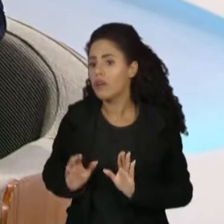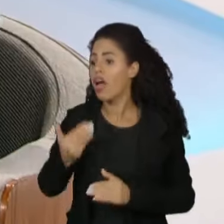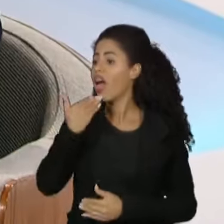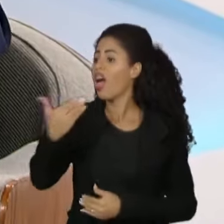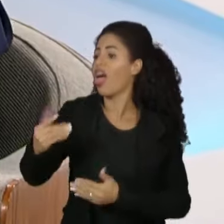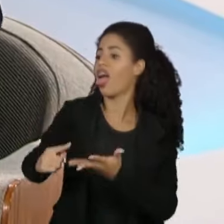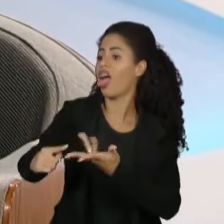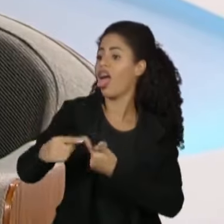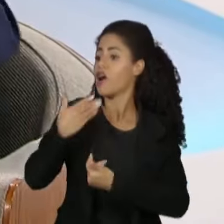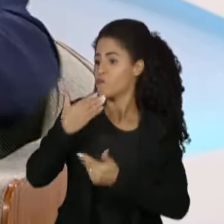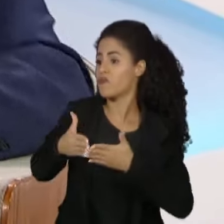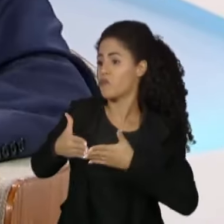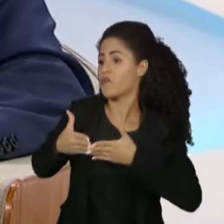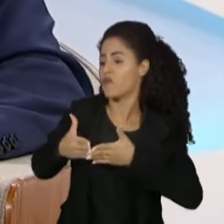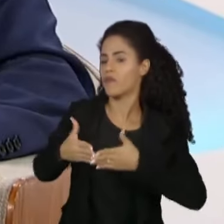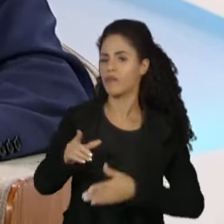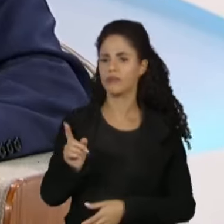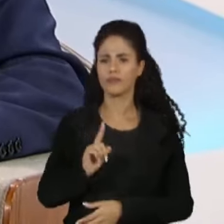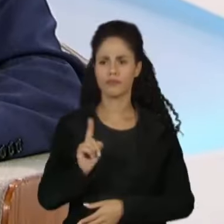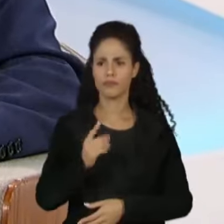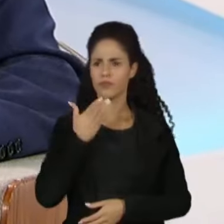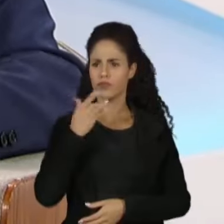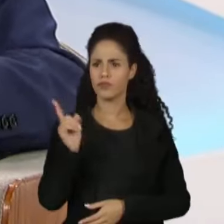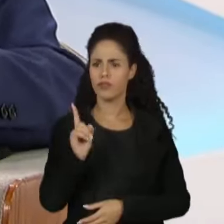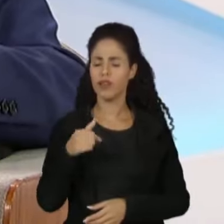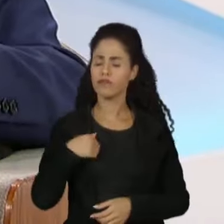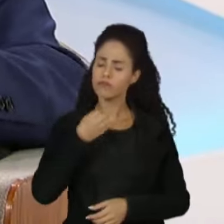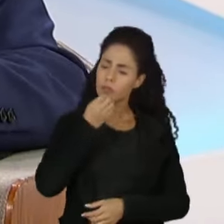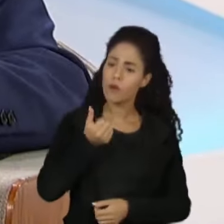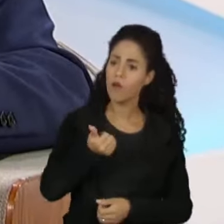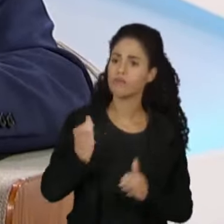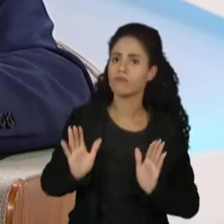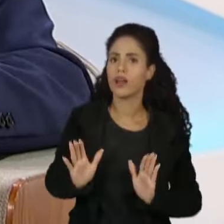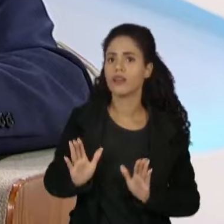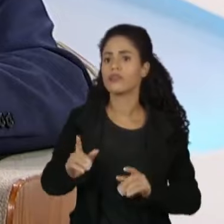bem. O presidente é uma pessoa gentil, afetuosa. Quero bem, mas não deixo de fazer nada que tem que fazer.